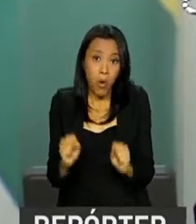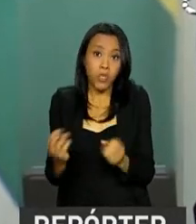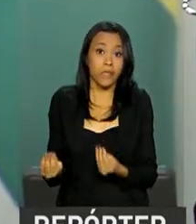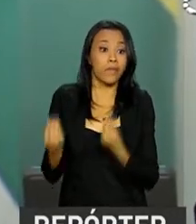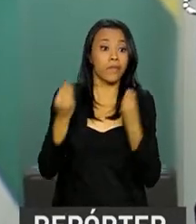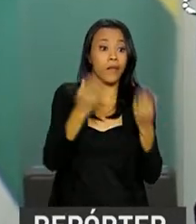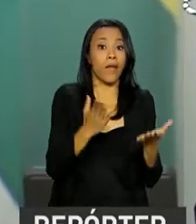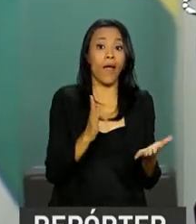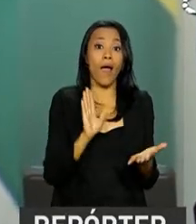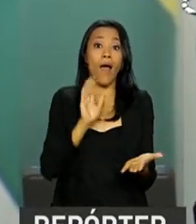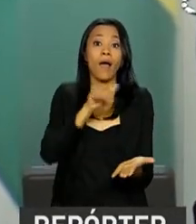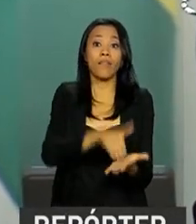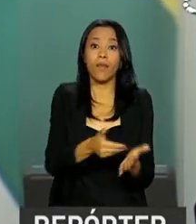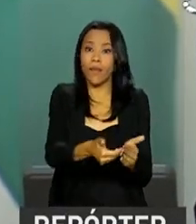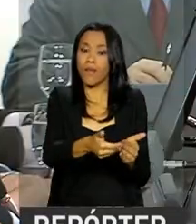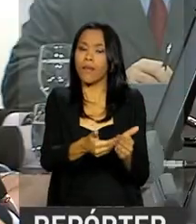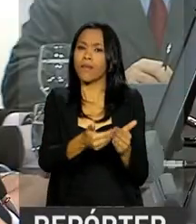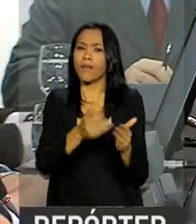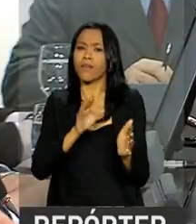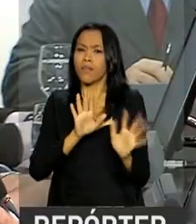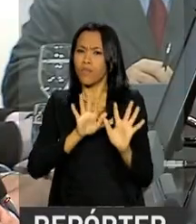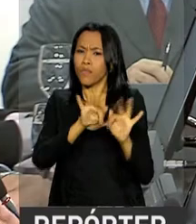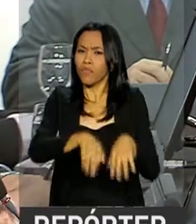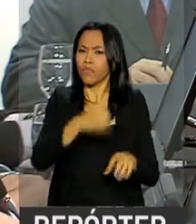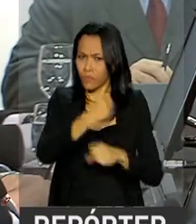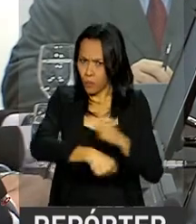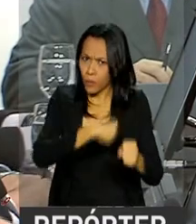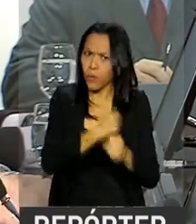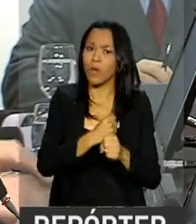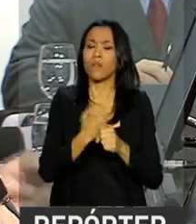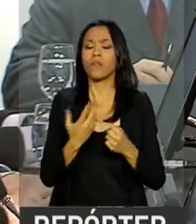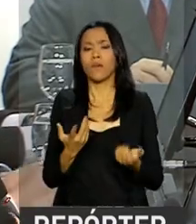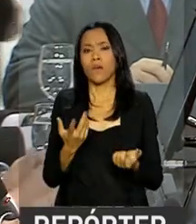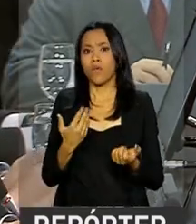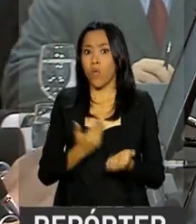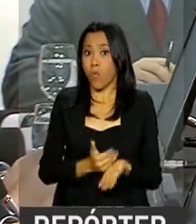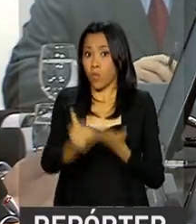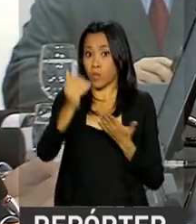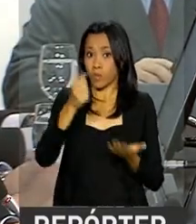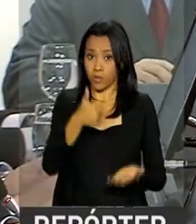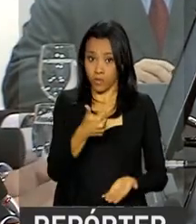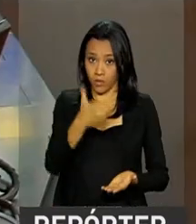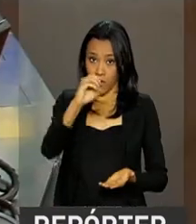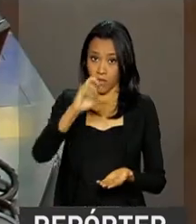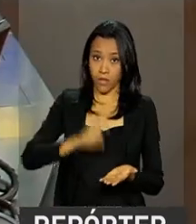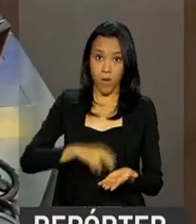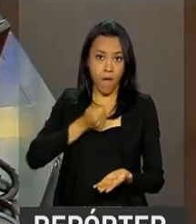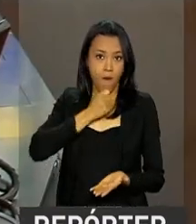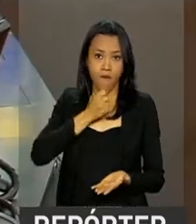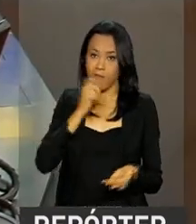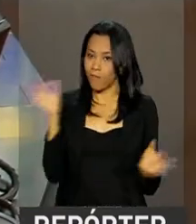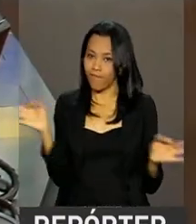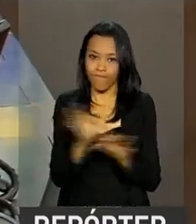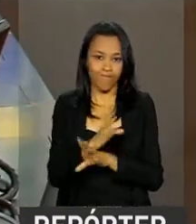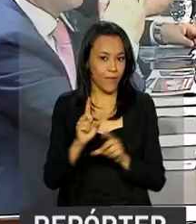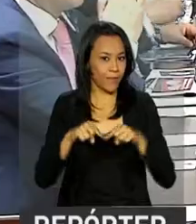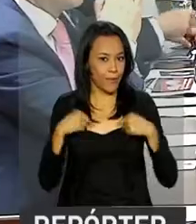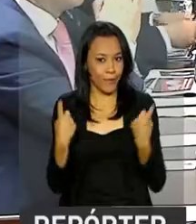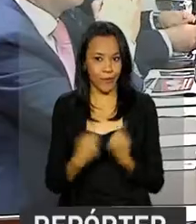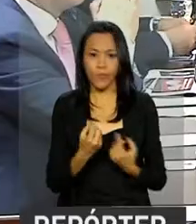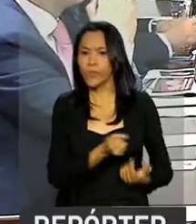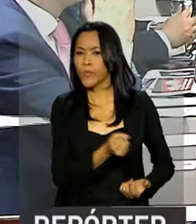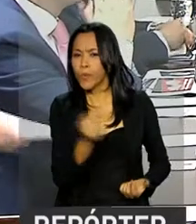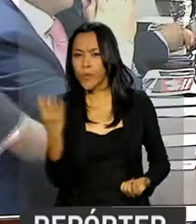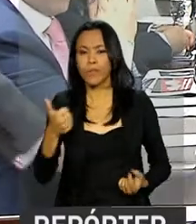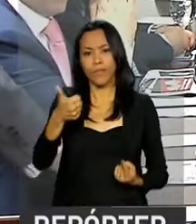o final do ano. Participam desse encontro, que começou por volta das 10 horas da manhã e ainda não terminou, 10 ministros, que